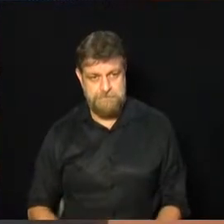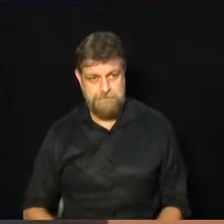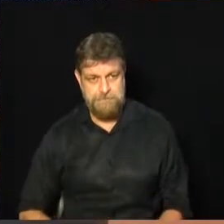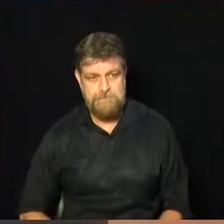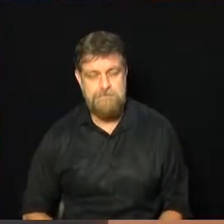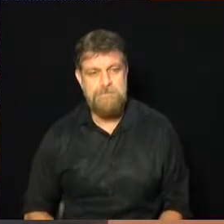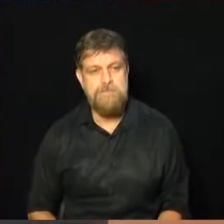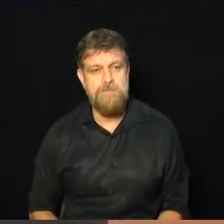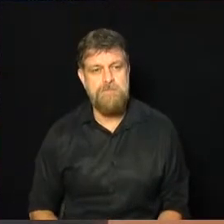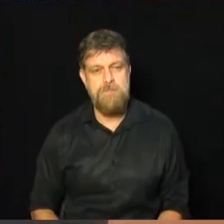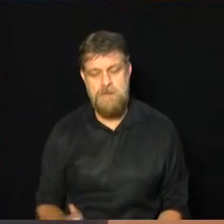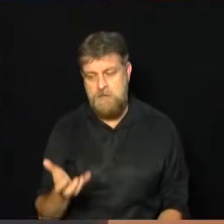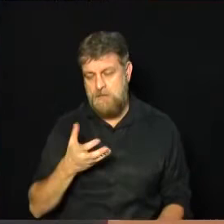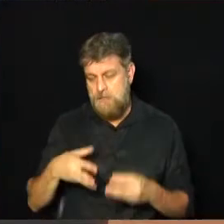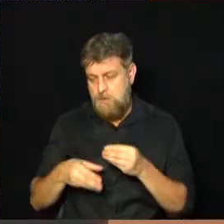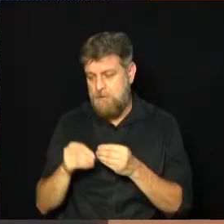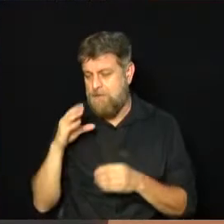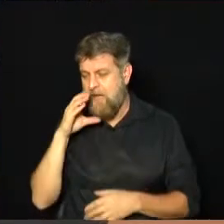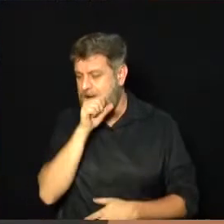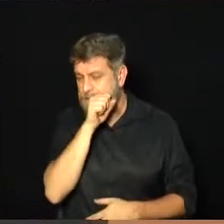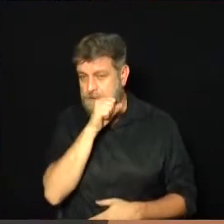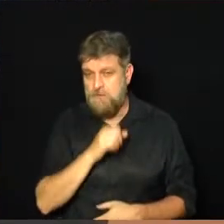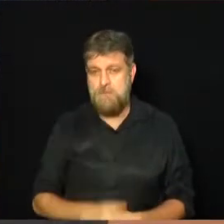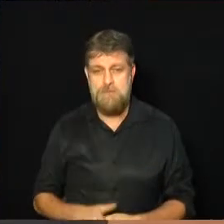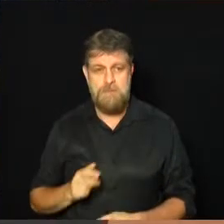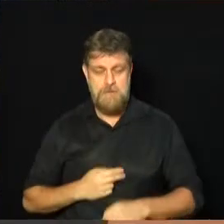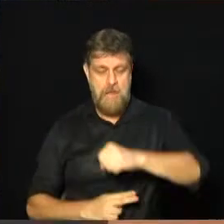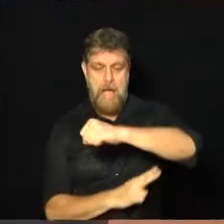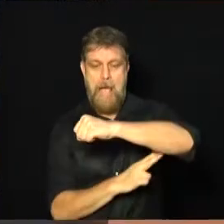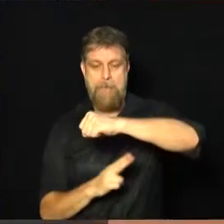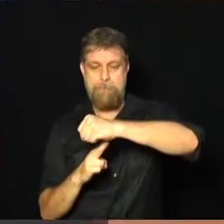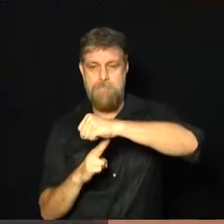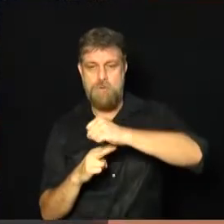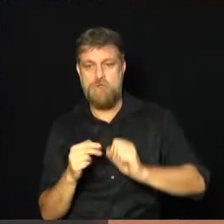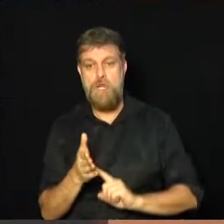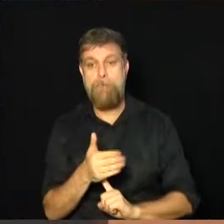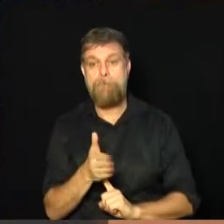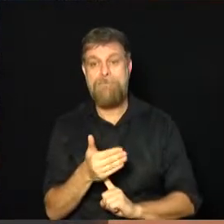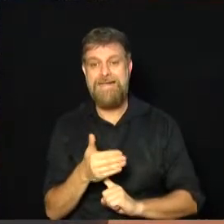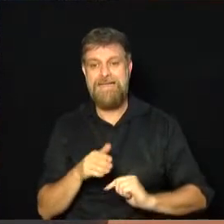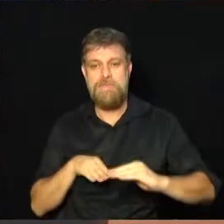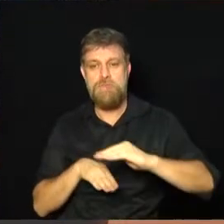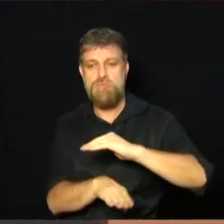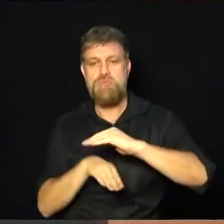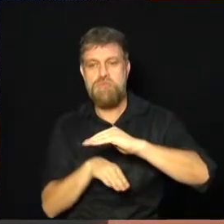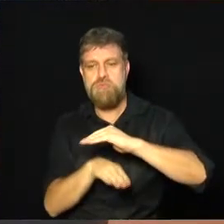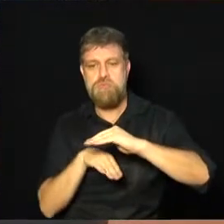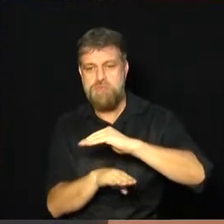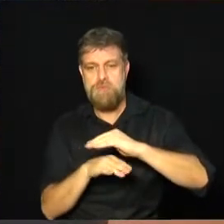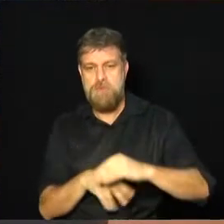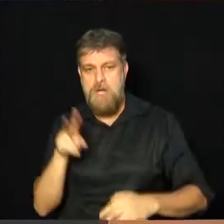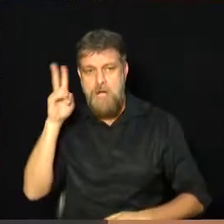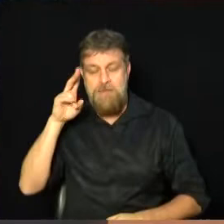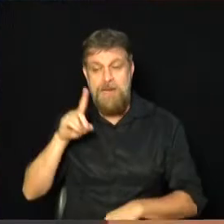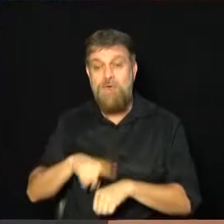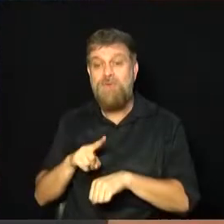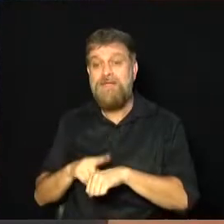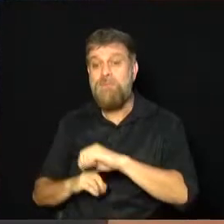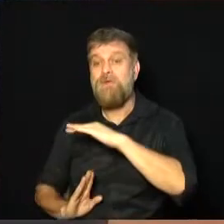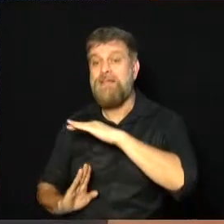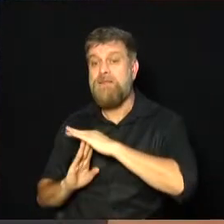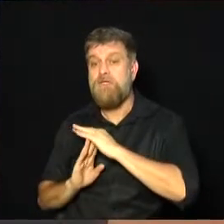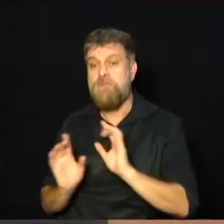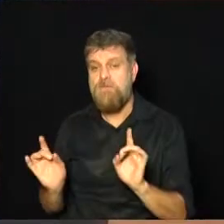Vereador Otton, só um complemento rápido, que é em relação à Ponte da Bandeirantes. O secretário comentou, eu não me lembro se ele falou sobre prazo. Eu queria que,